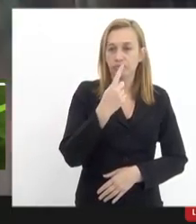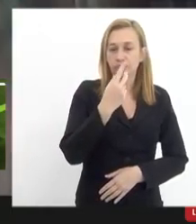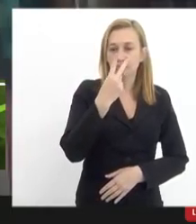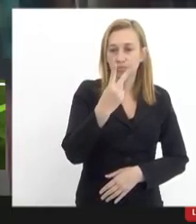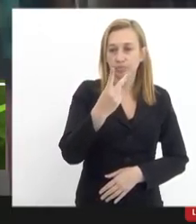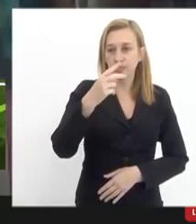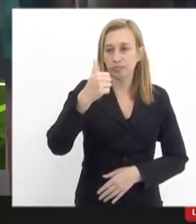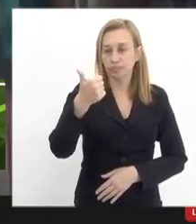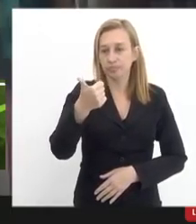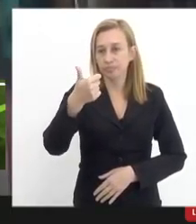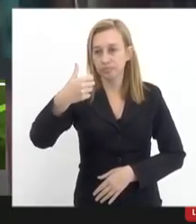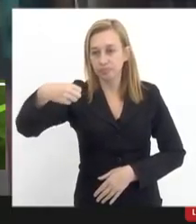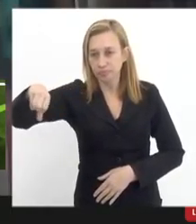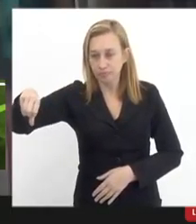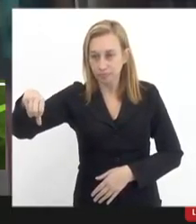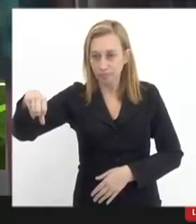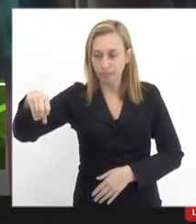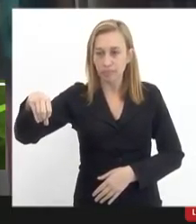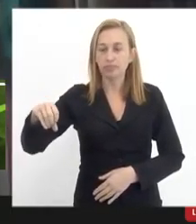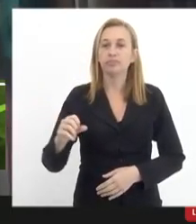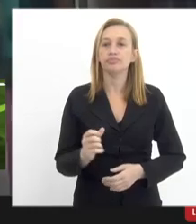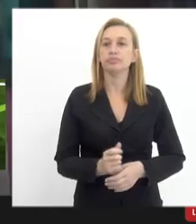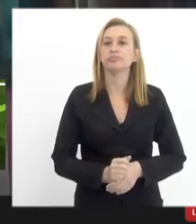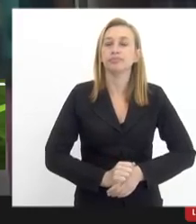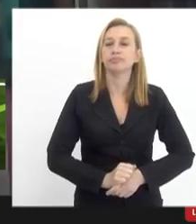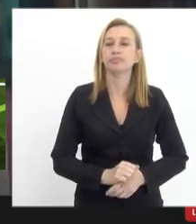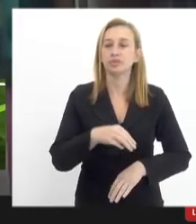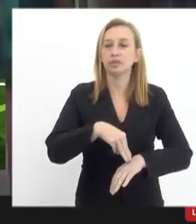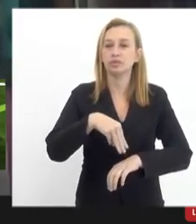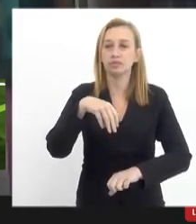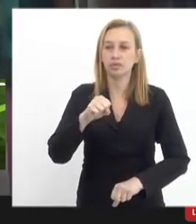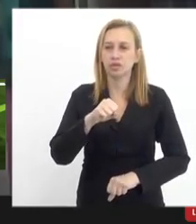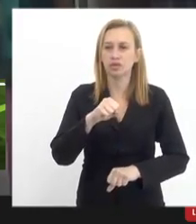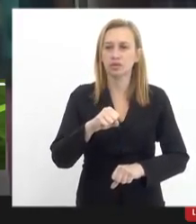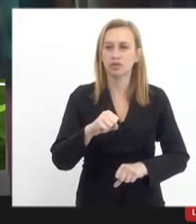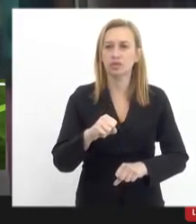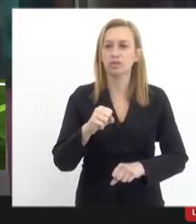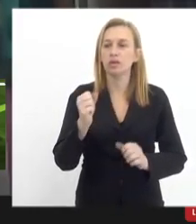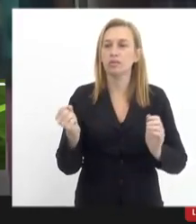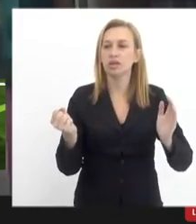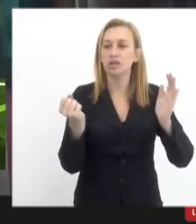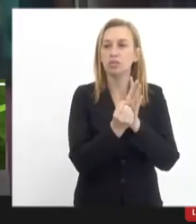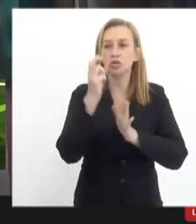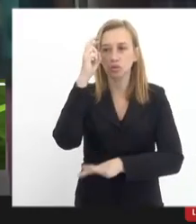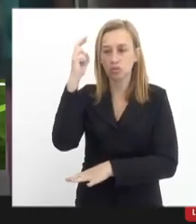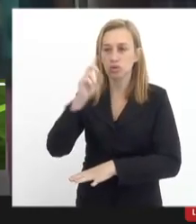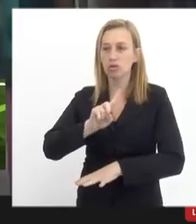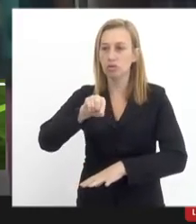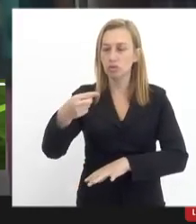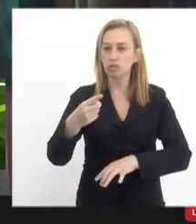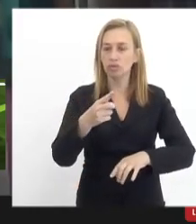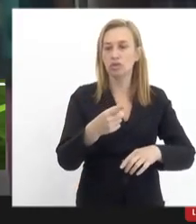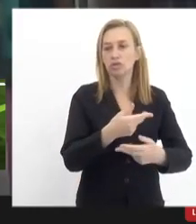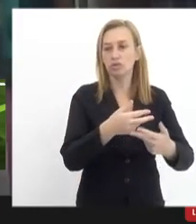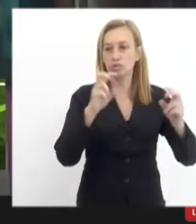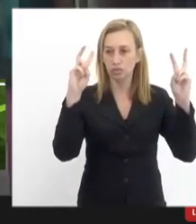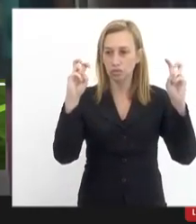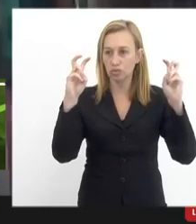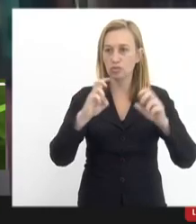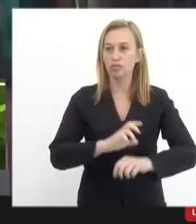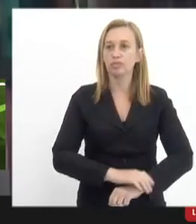1688-2019, que institui o título dos mestres do patrimônio cultural e material e da outras providências.